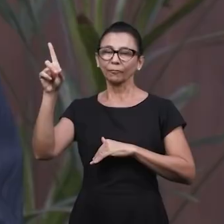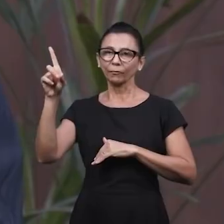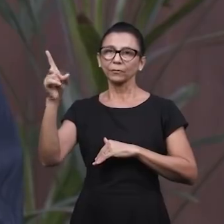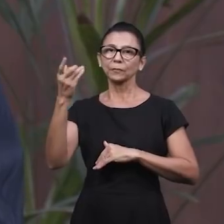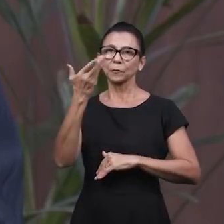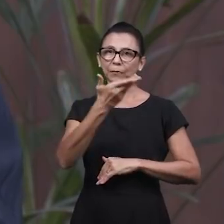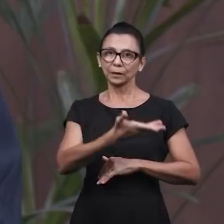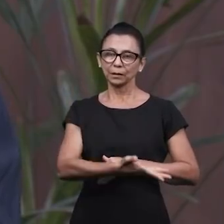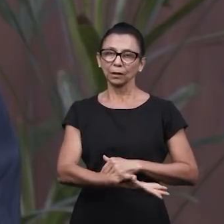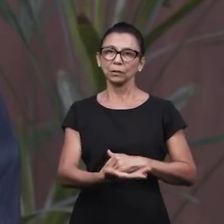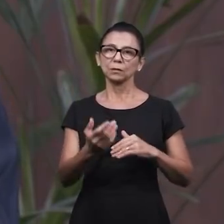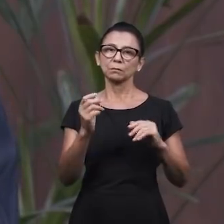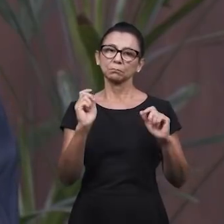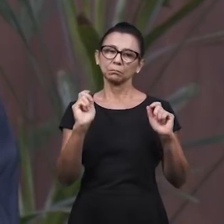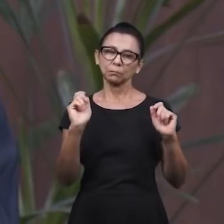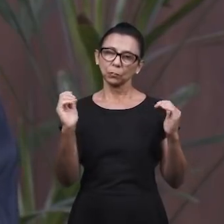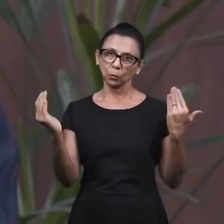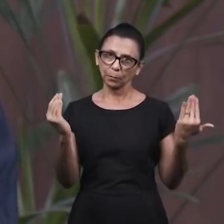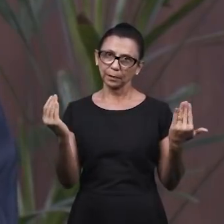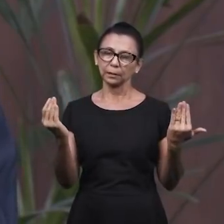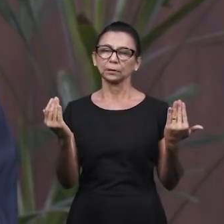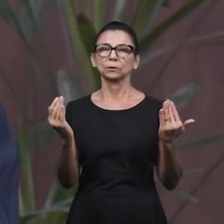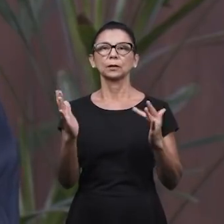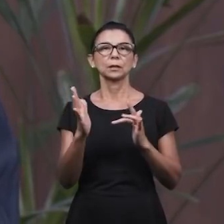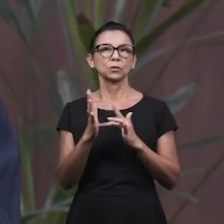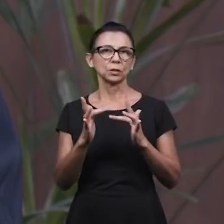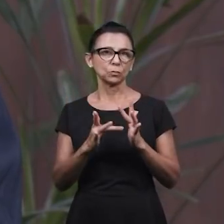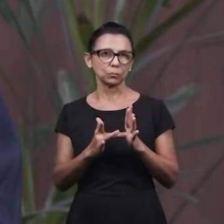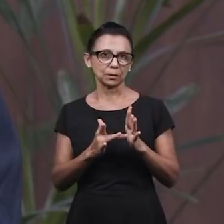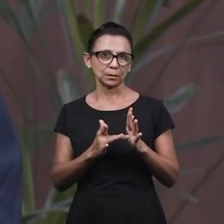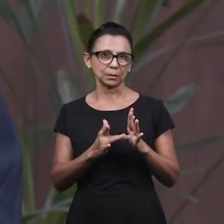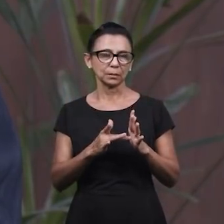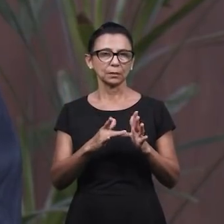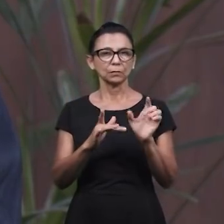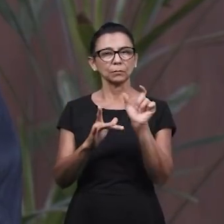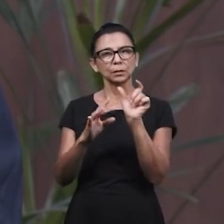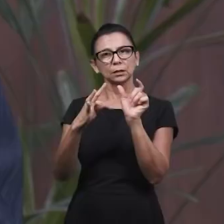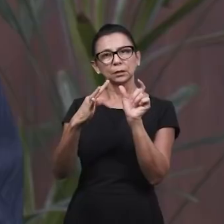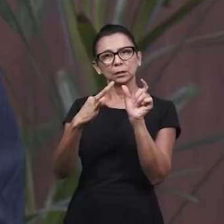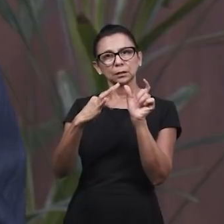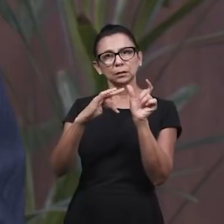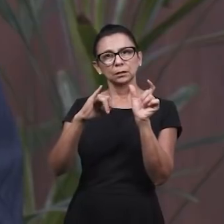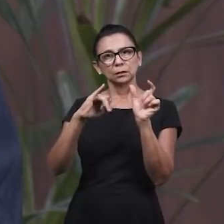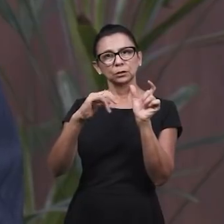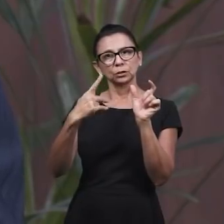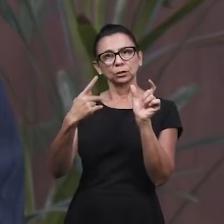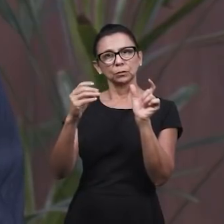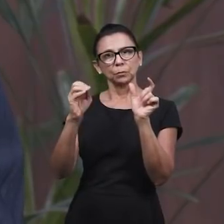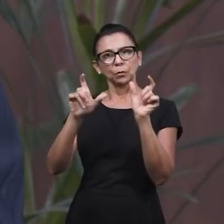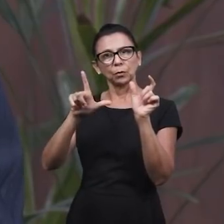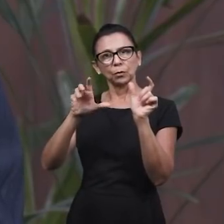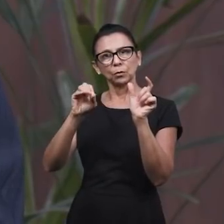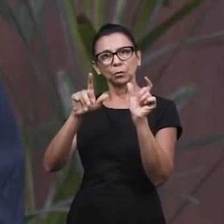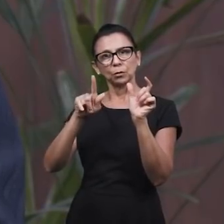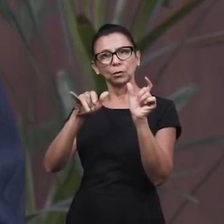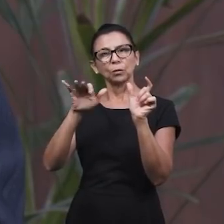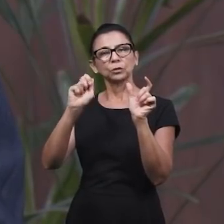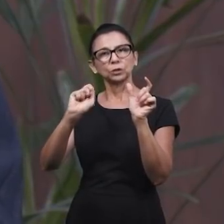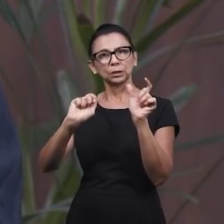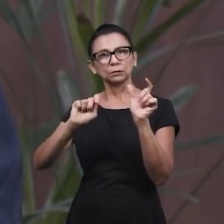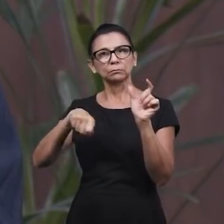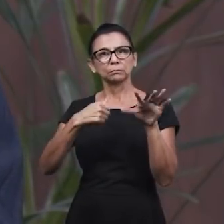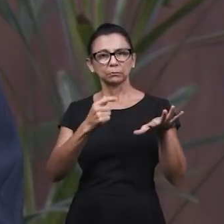momento, eles se tornaram tipo do Senhor Jesus. Isso se chama tipologia. E o Senhor Jesus, nós vamos poder vê-lo no